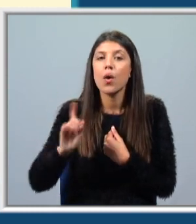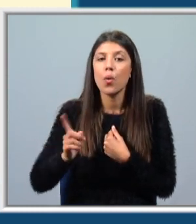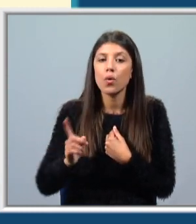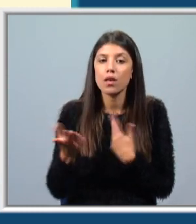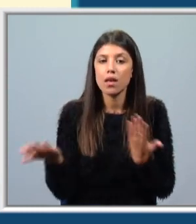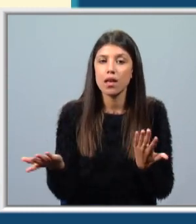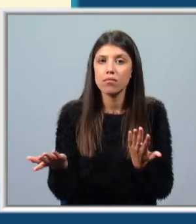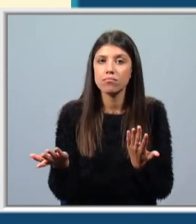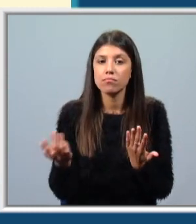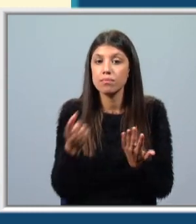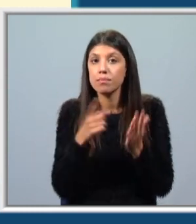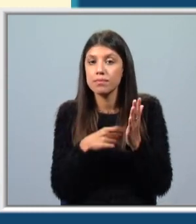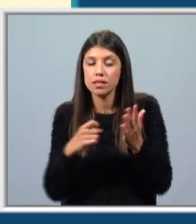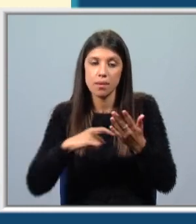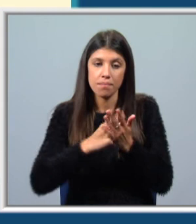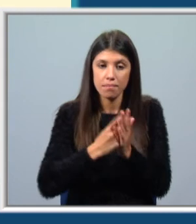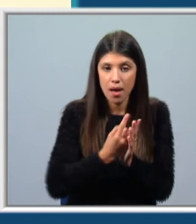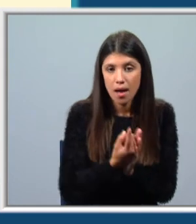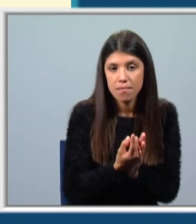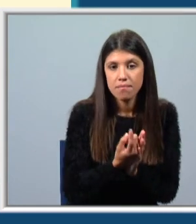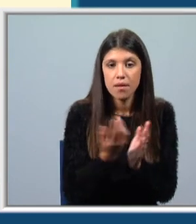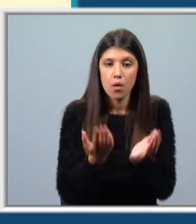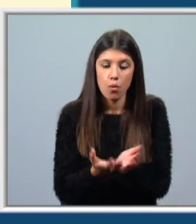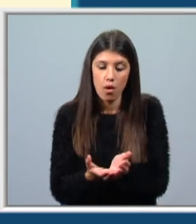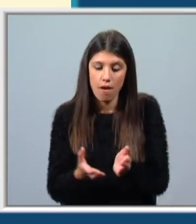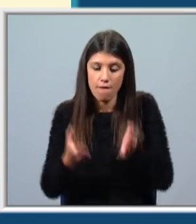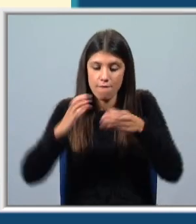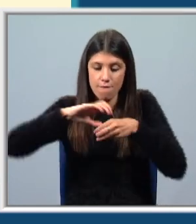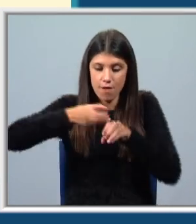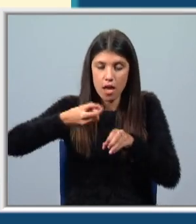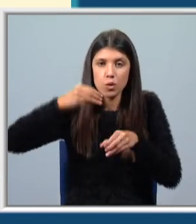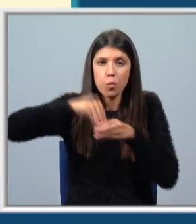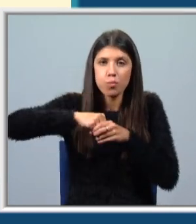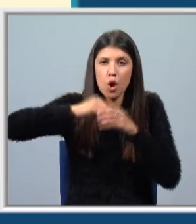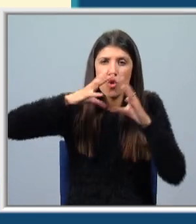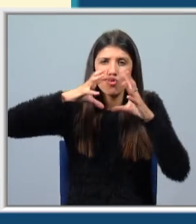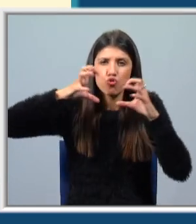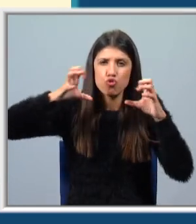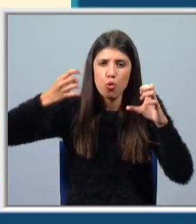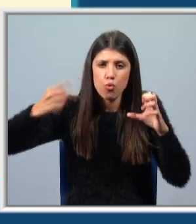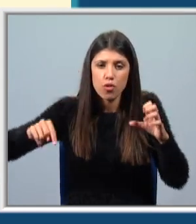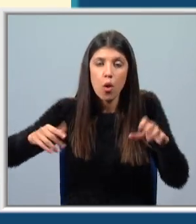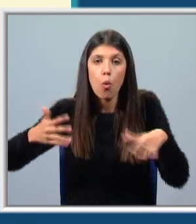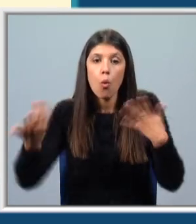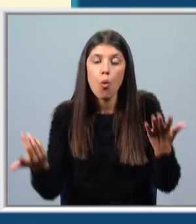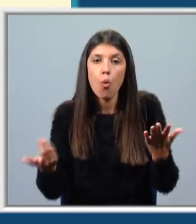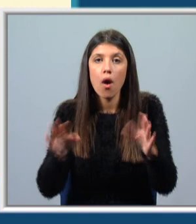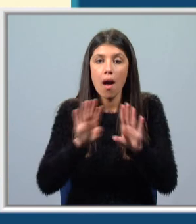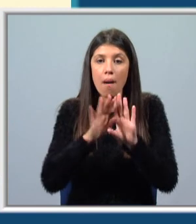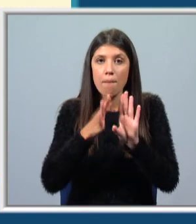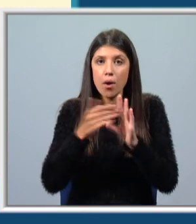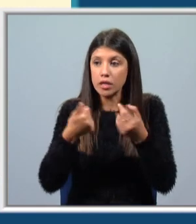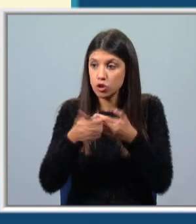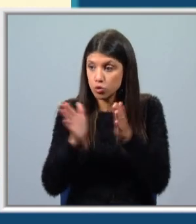um mapa? Um frasco cheio de nevoeiro? Não? Olha, e que tal se fosse uma chave que abre todas